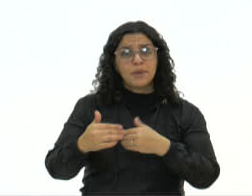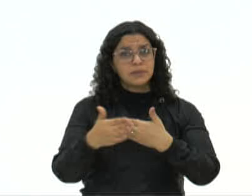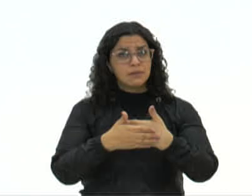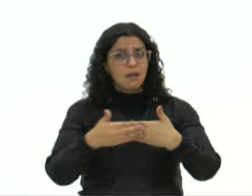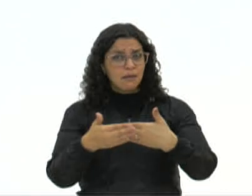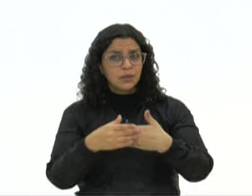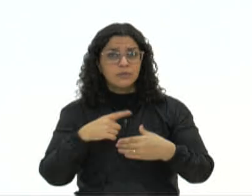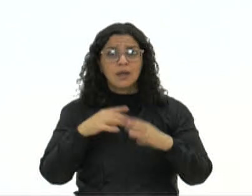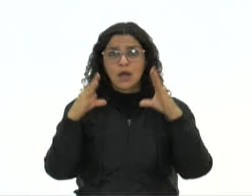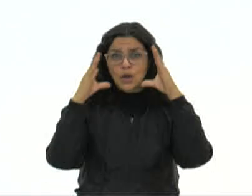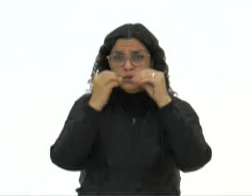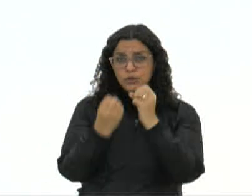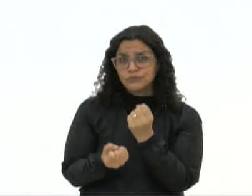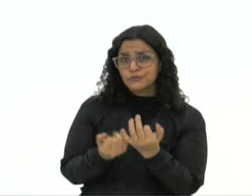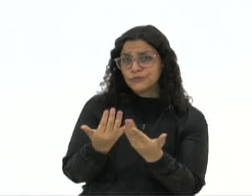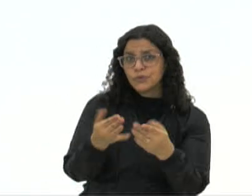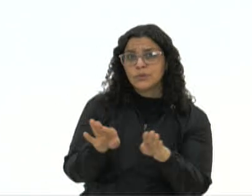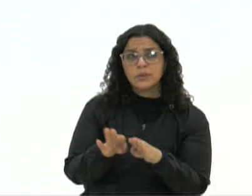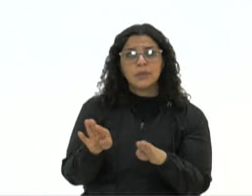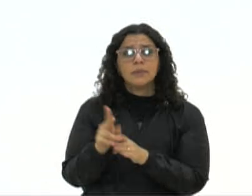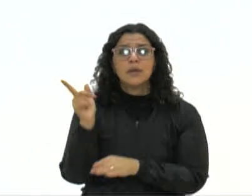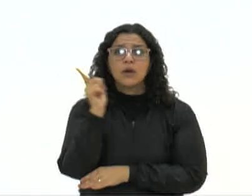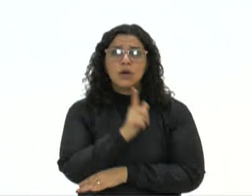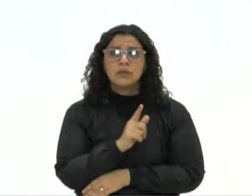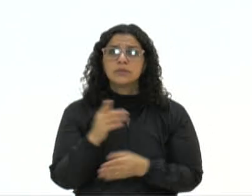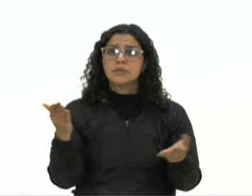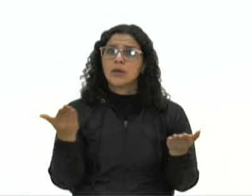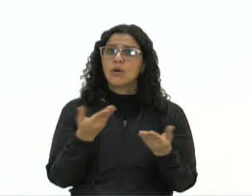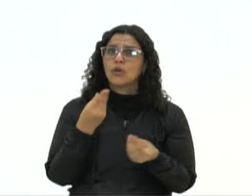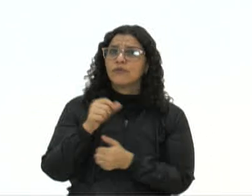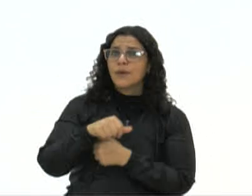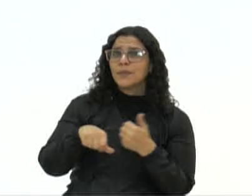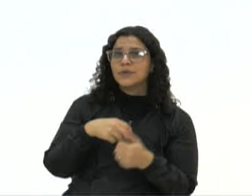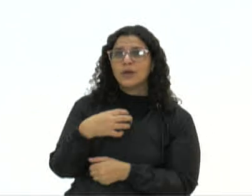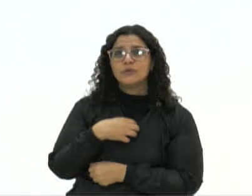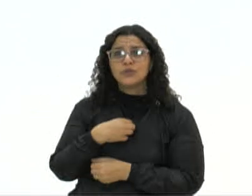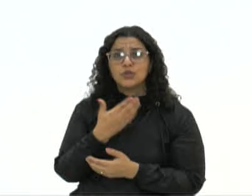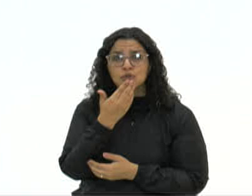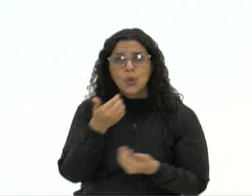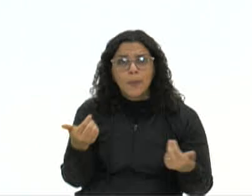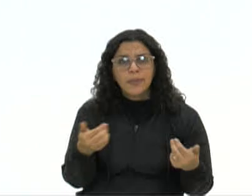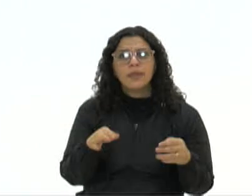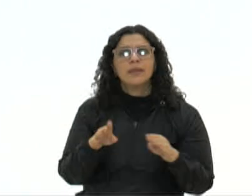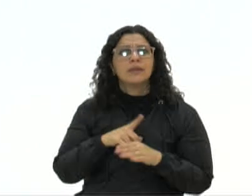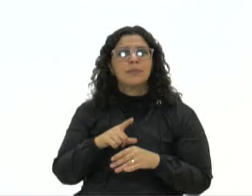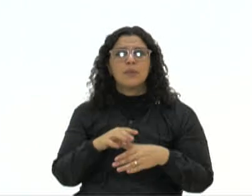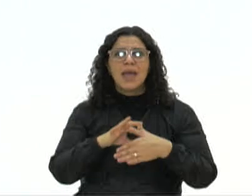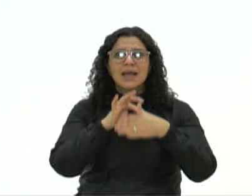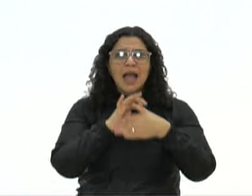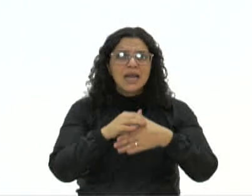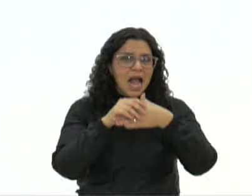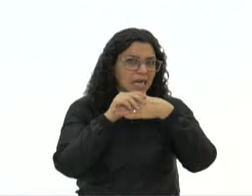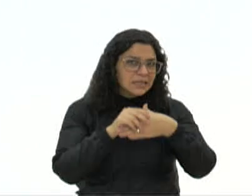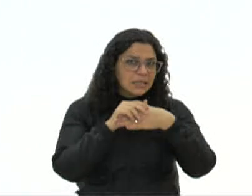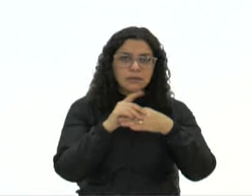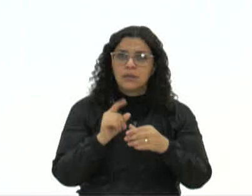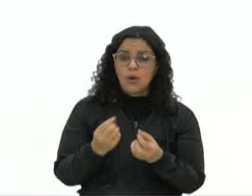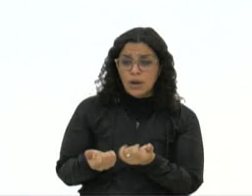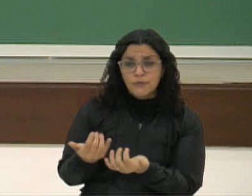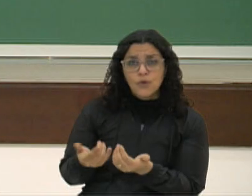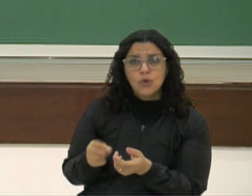eles durante a noite, ou até para mudar o tipo de alimentação, né, não comer mais a carne crua, por exemplo.